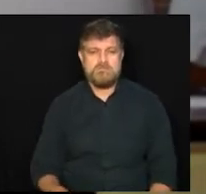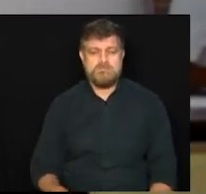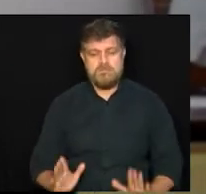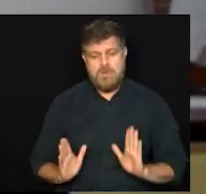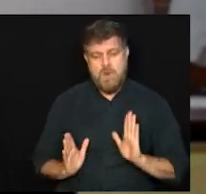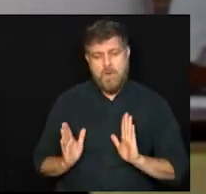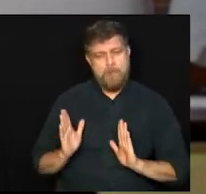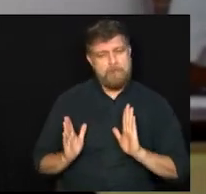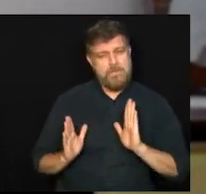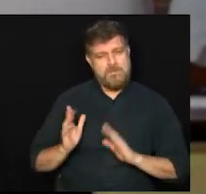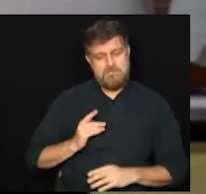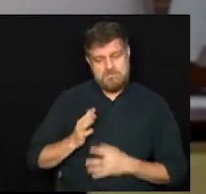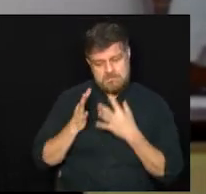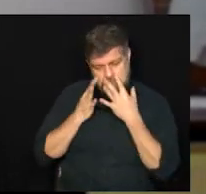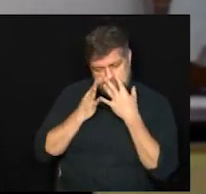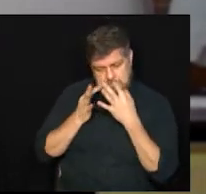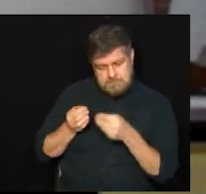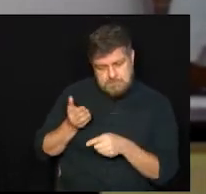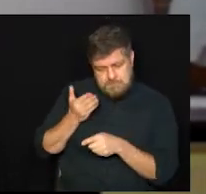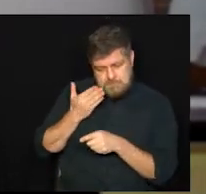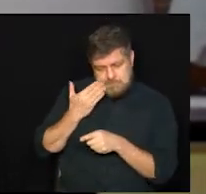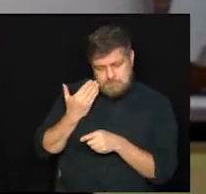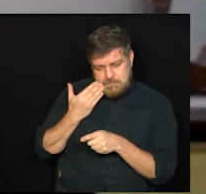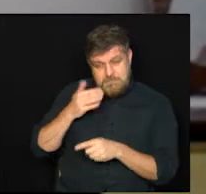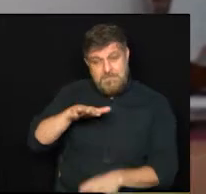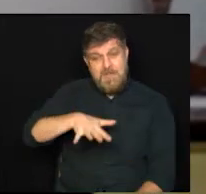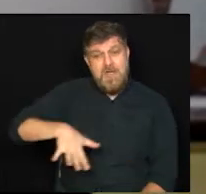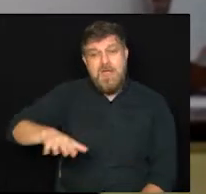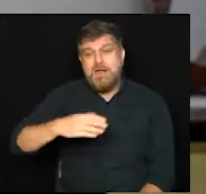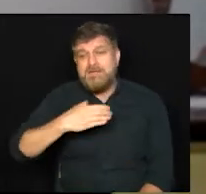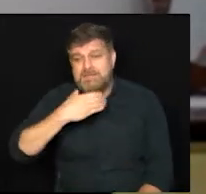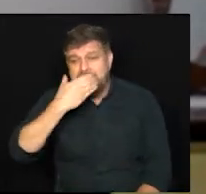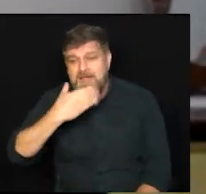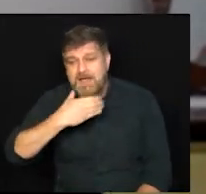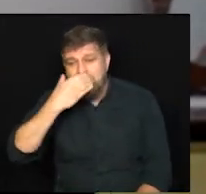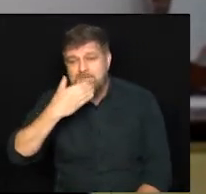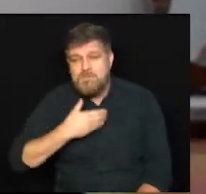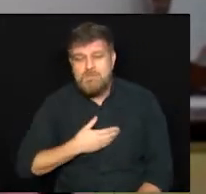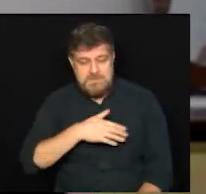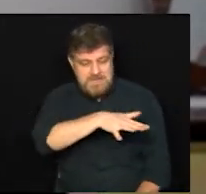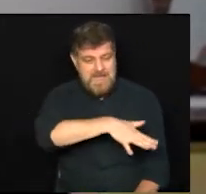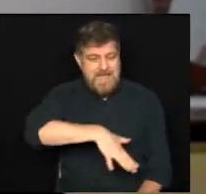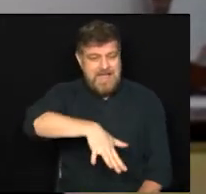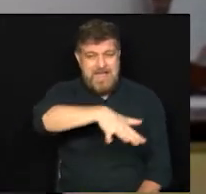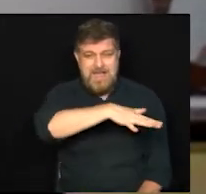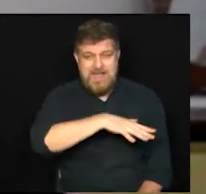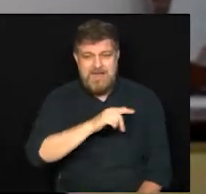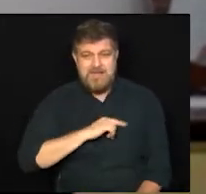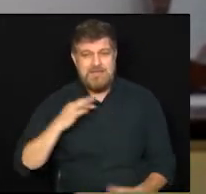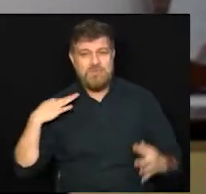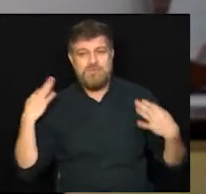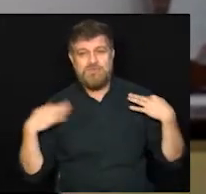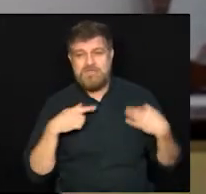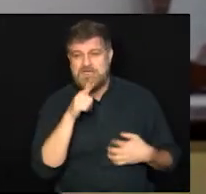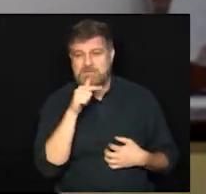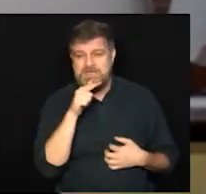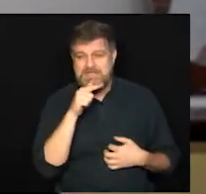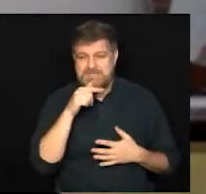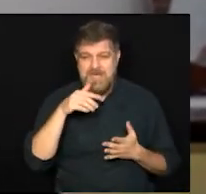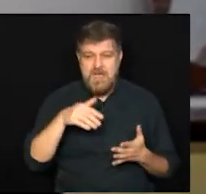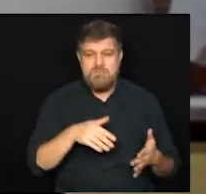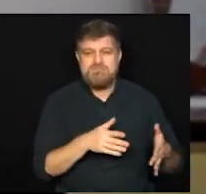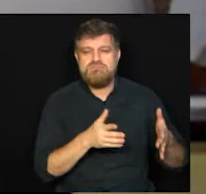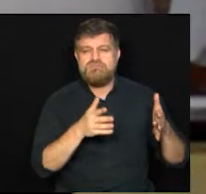período, observou o circuito das frutas, sabe, o circuito das águas, todos esta movimentação.